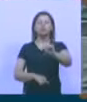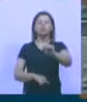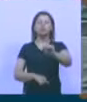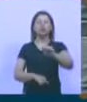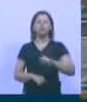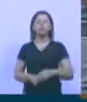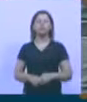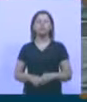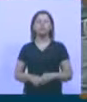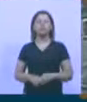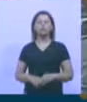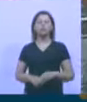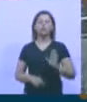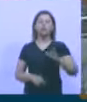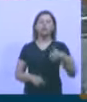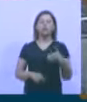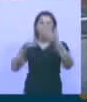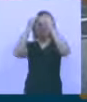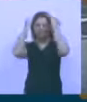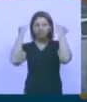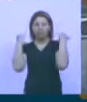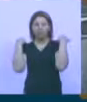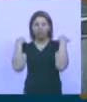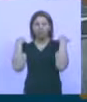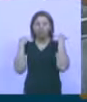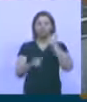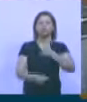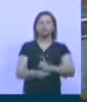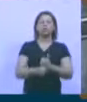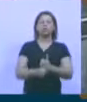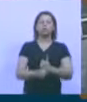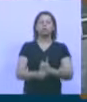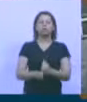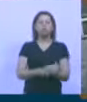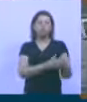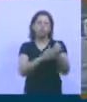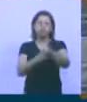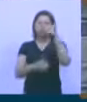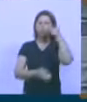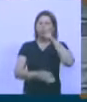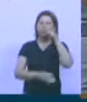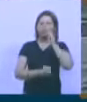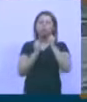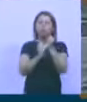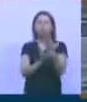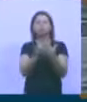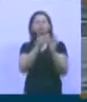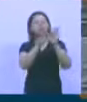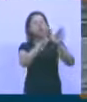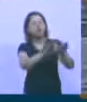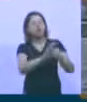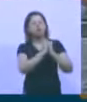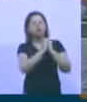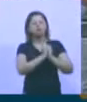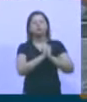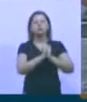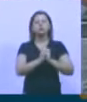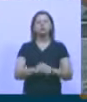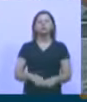for prayers. E a madre geral trouxe uma mulher para que eu pudesse rezar. Or rather,